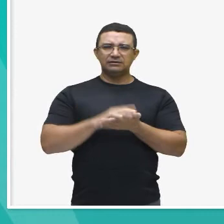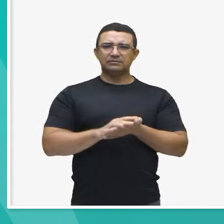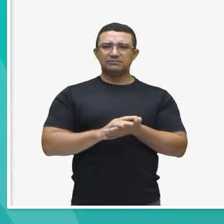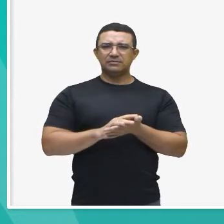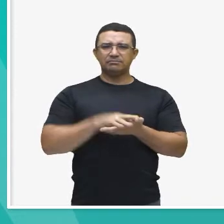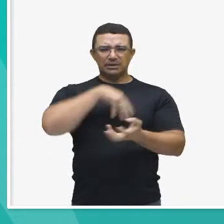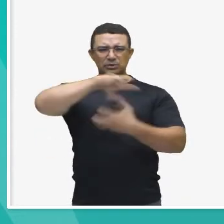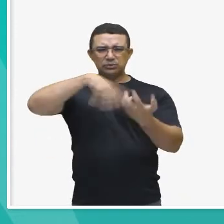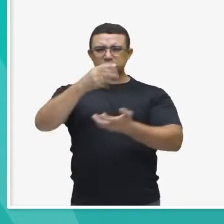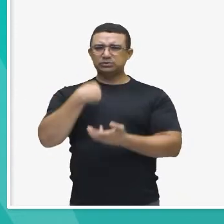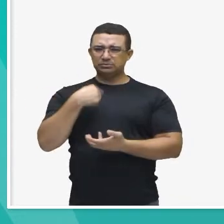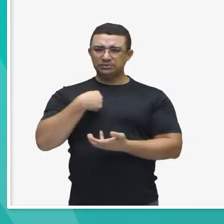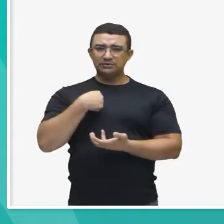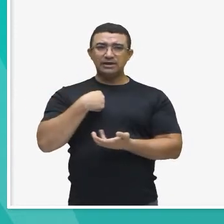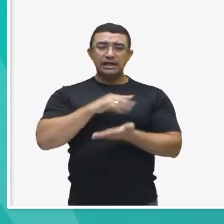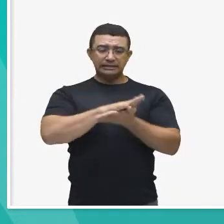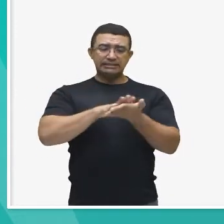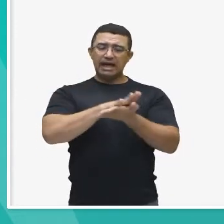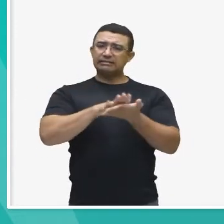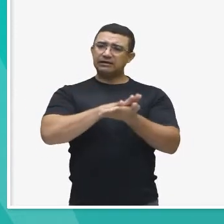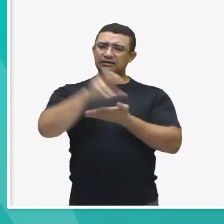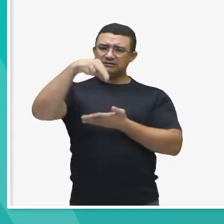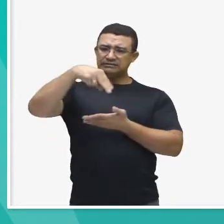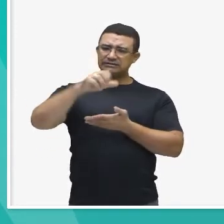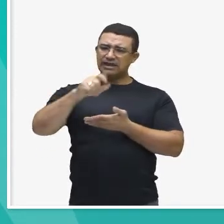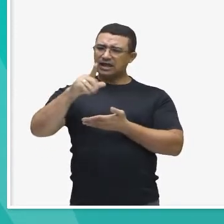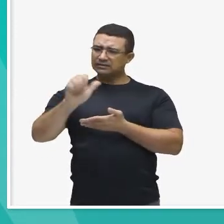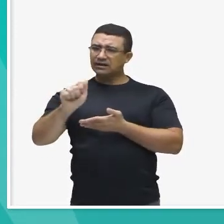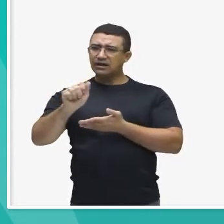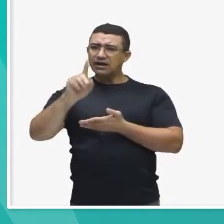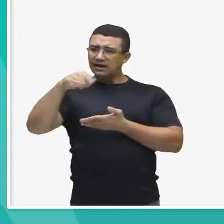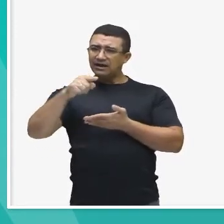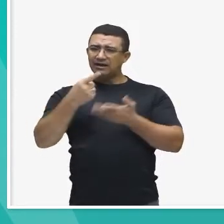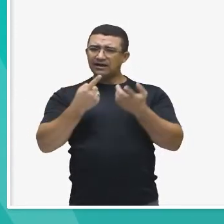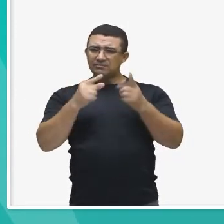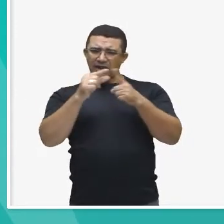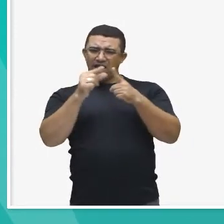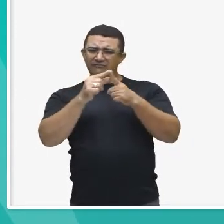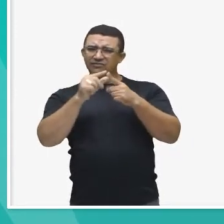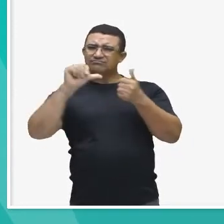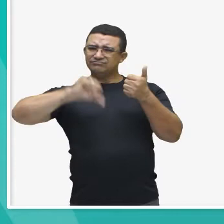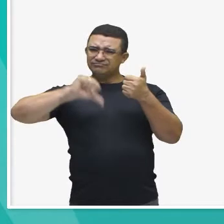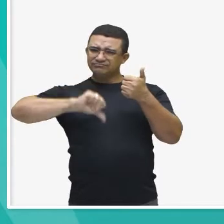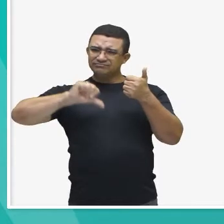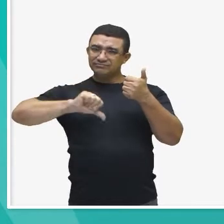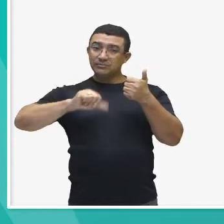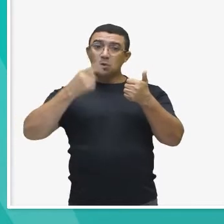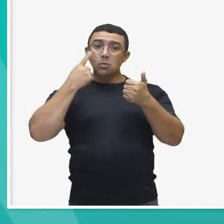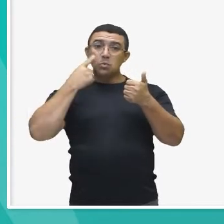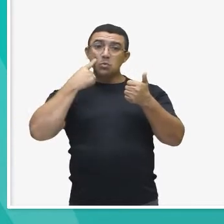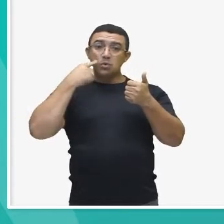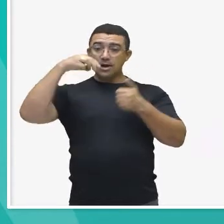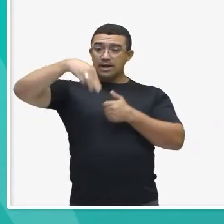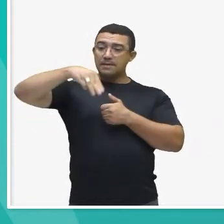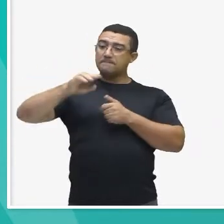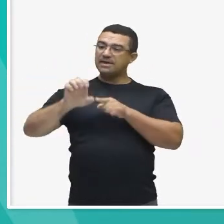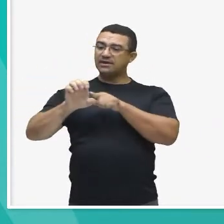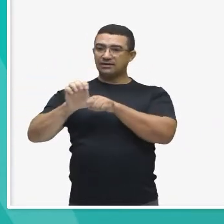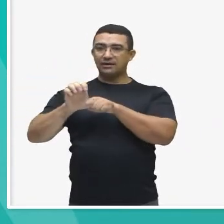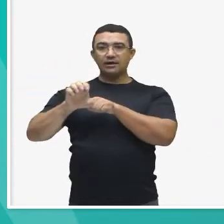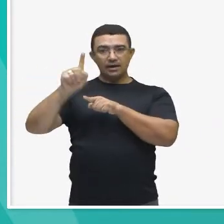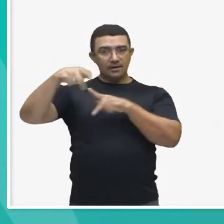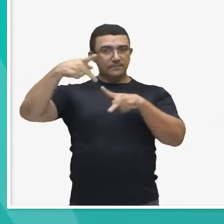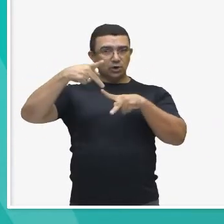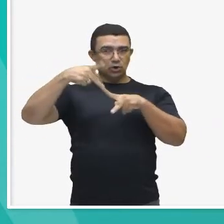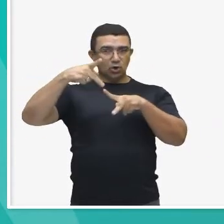expressão negativa. É uma expressão negativa. Nada me... Olha o pronome aqui. Aqui é a expressão negativa